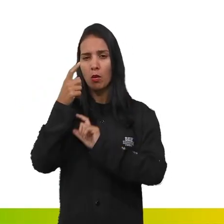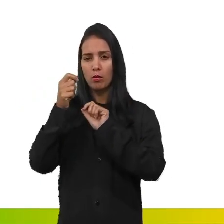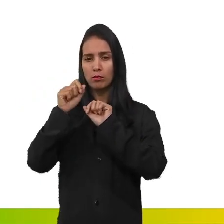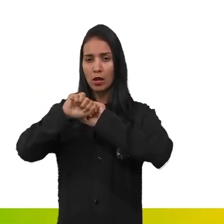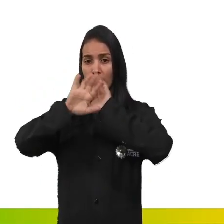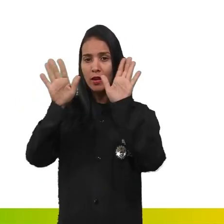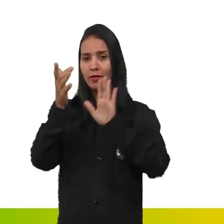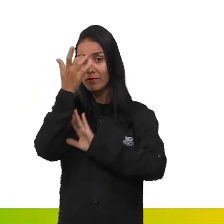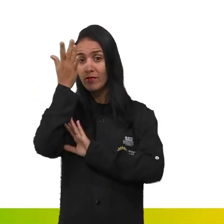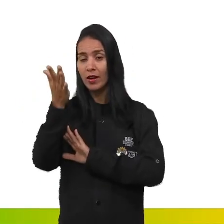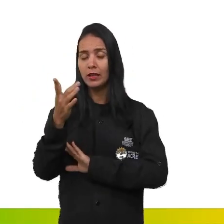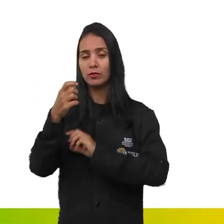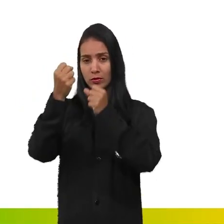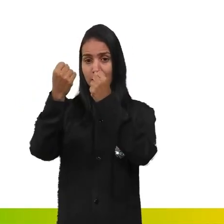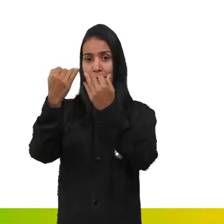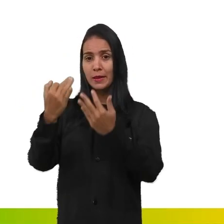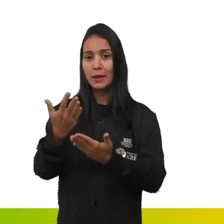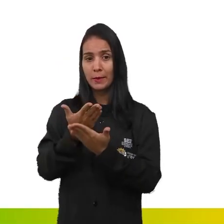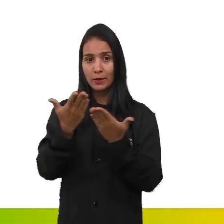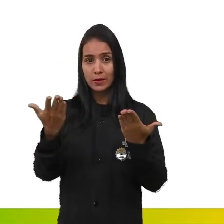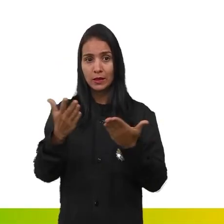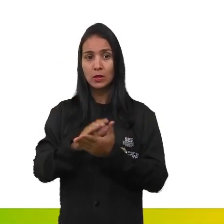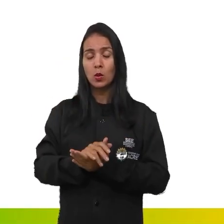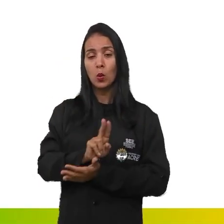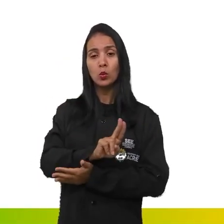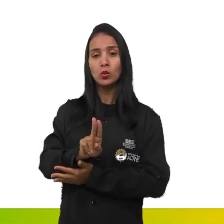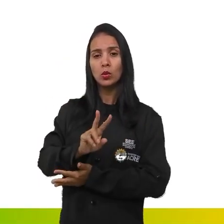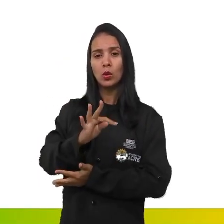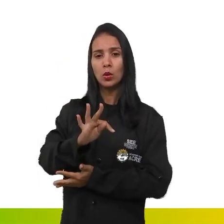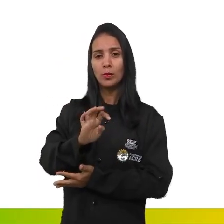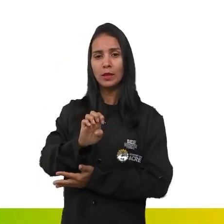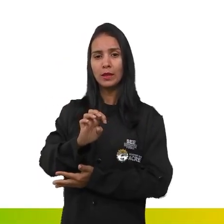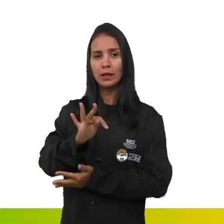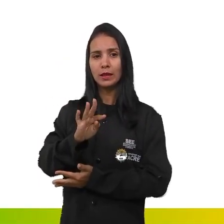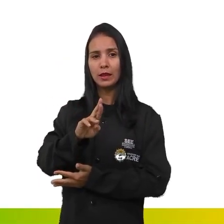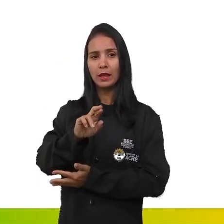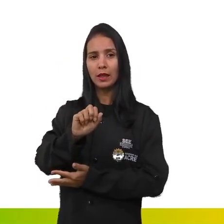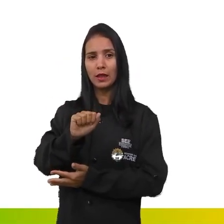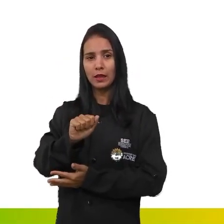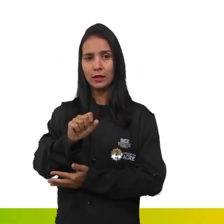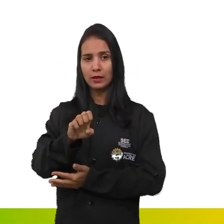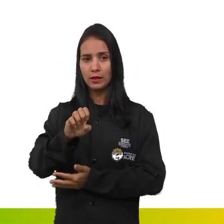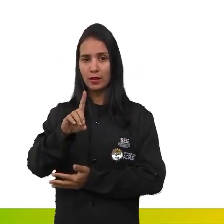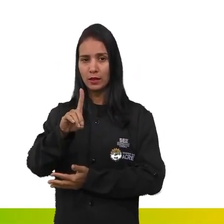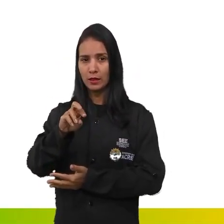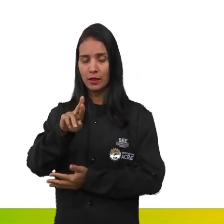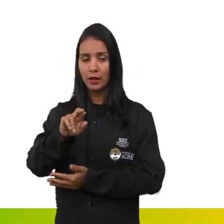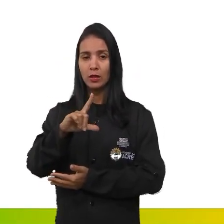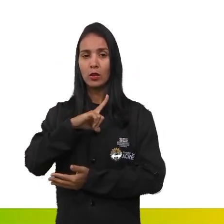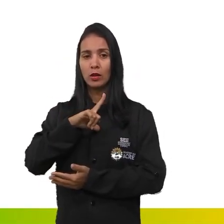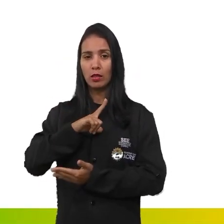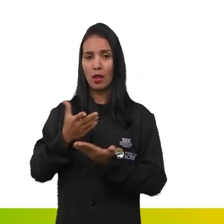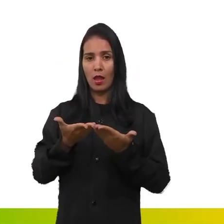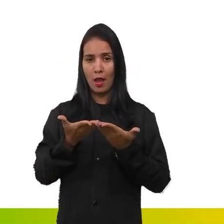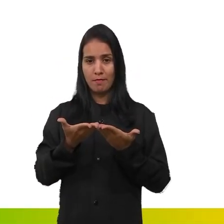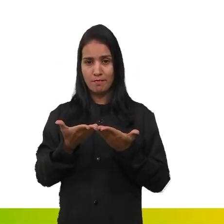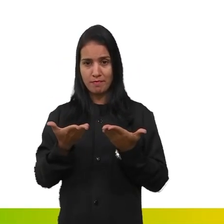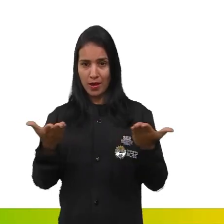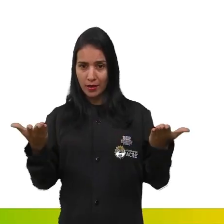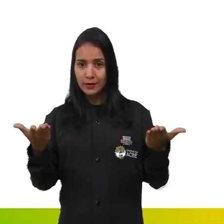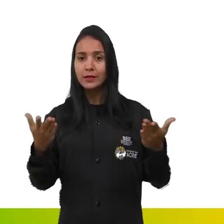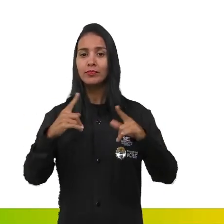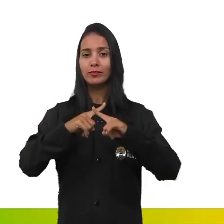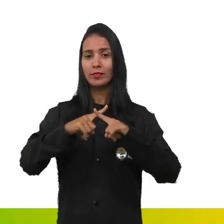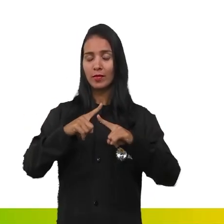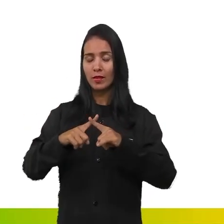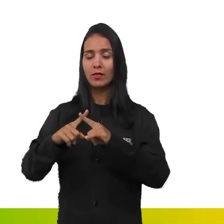do tetraedro vai ser dado por essa fórmula aqui, ó. 1/3 da base vezes a altura. O motivo disso é o